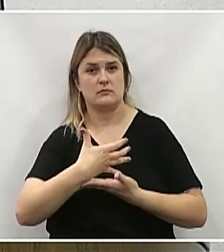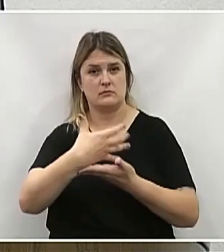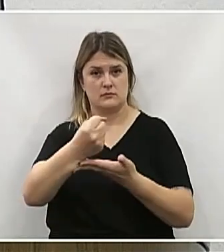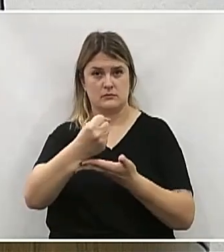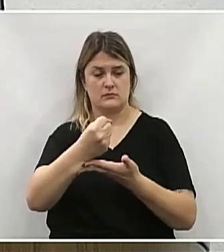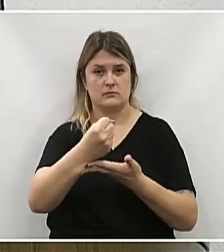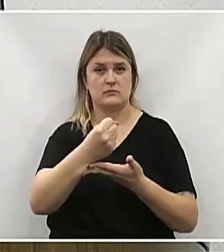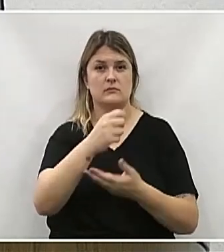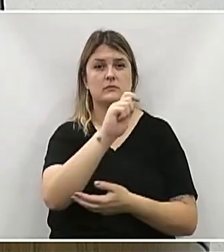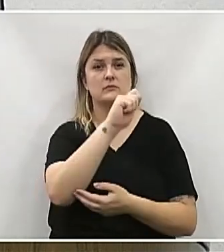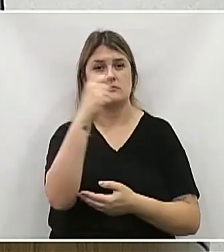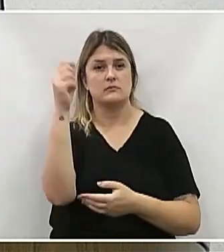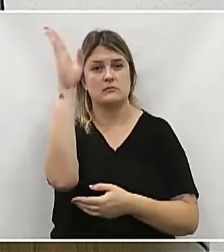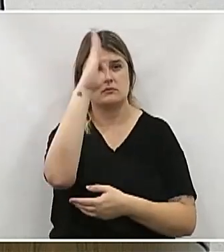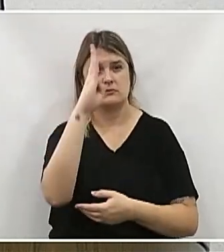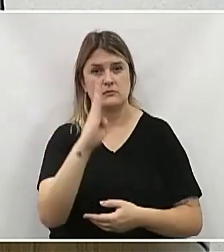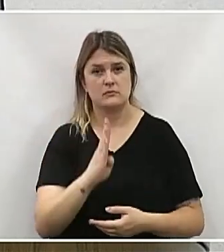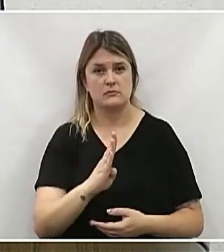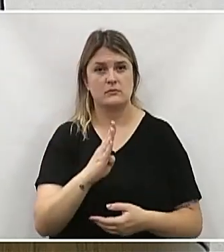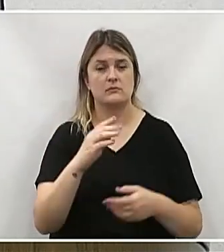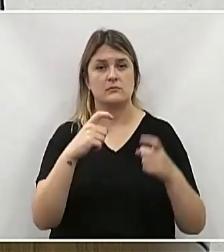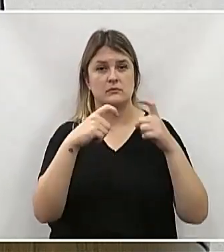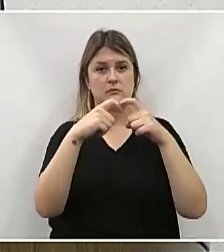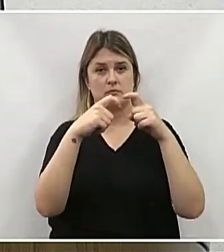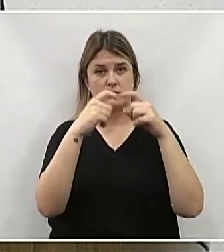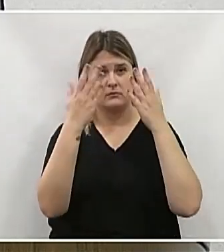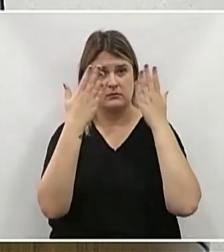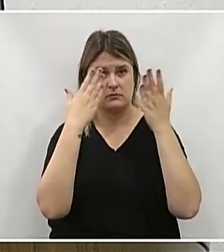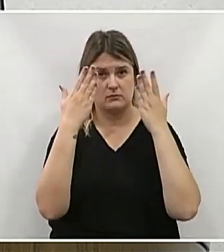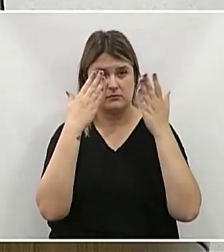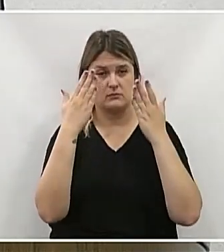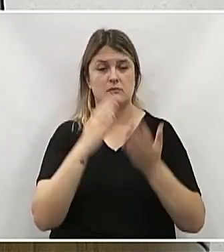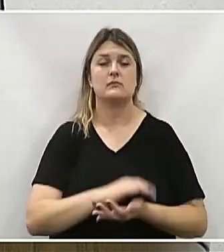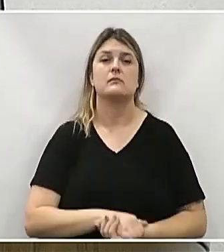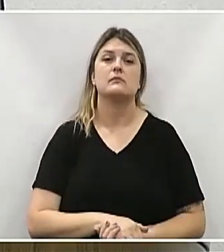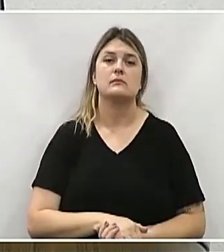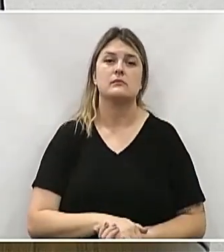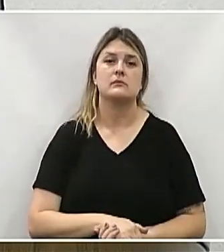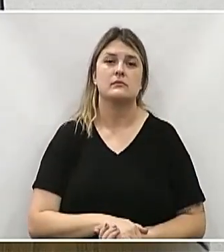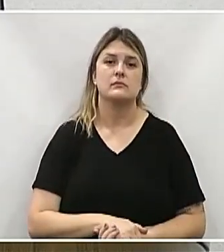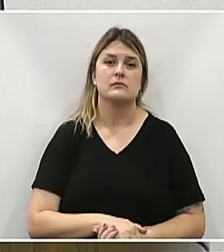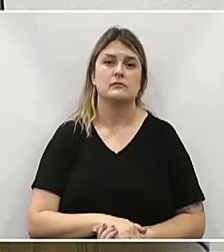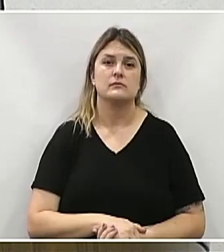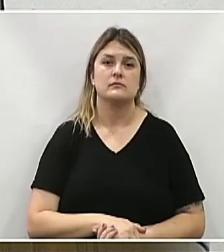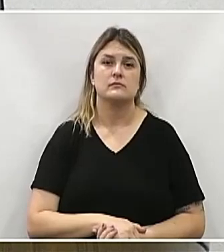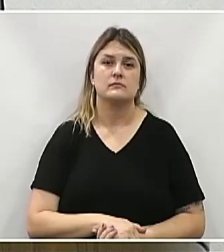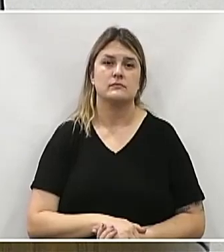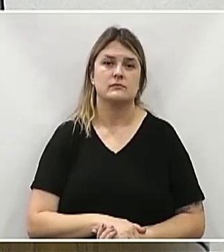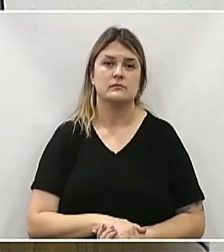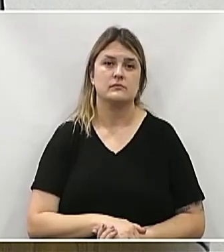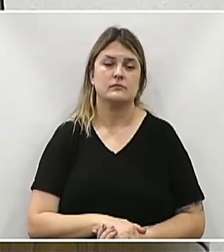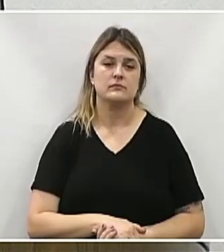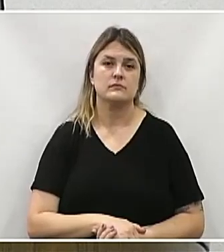da Sociedade Brasileira de psiquiatria da Federação Brasileira de psiquiatria desculpa